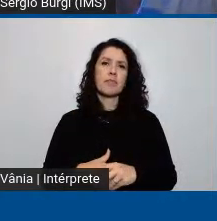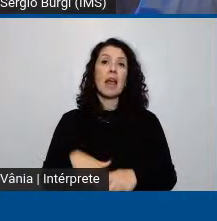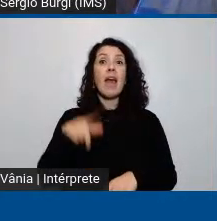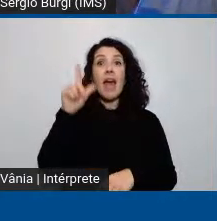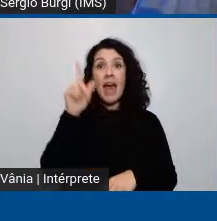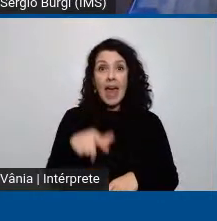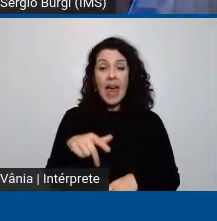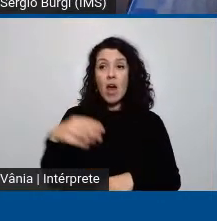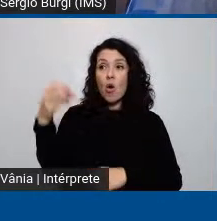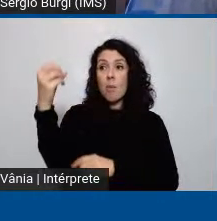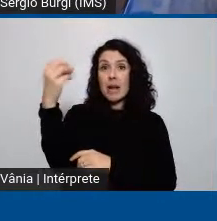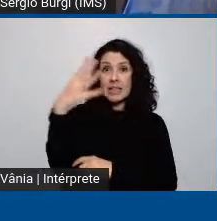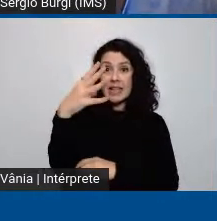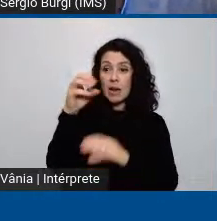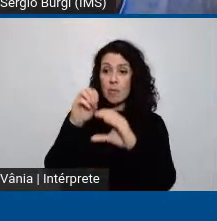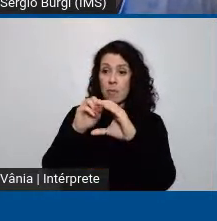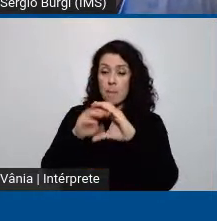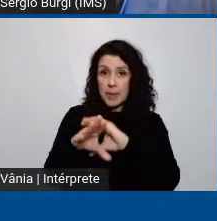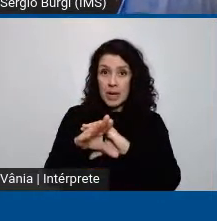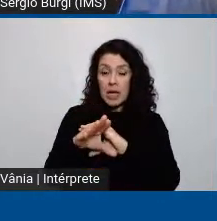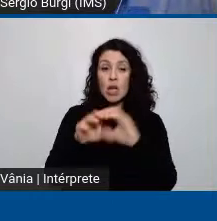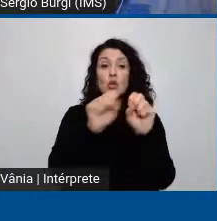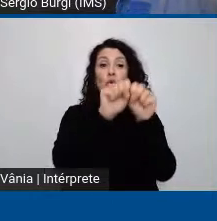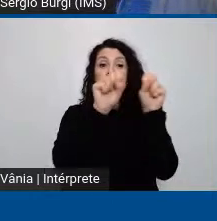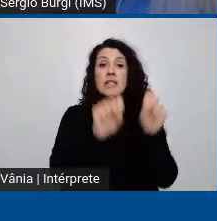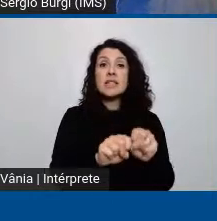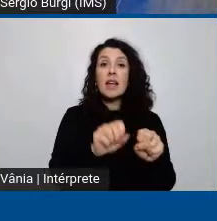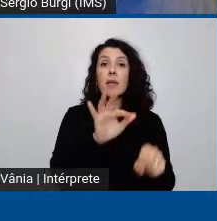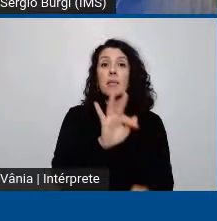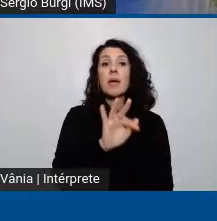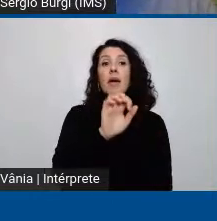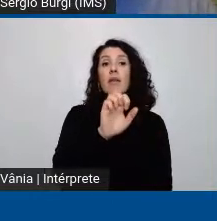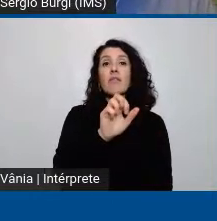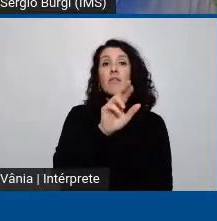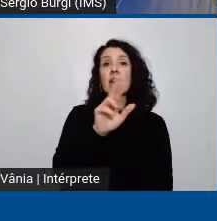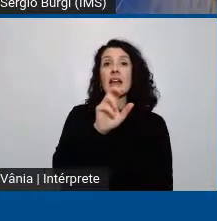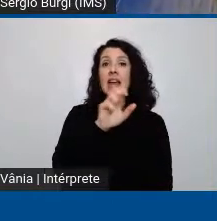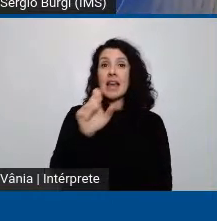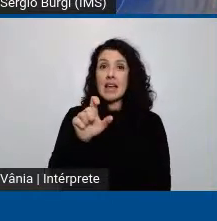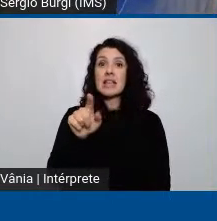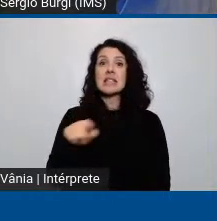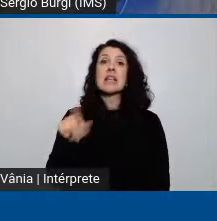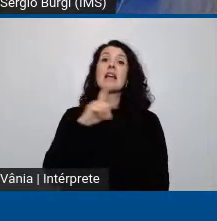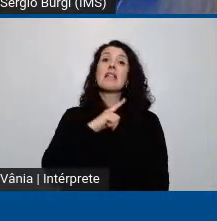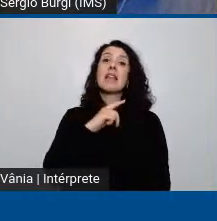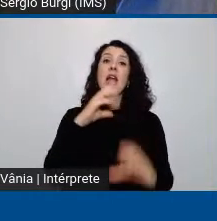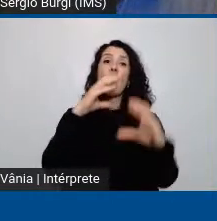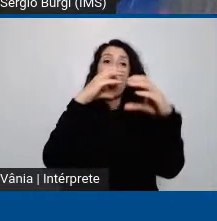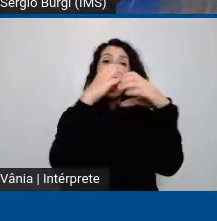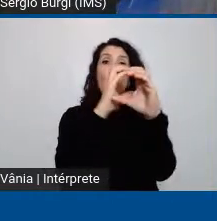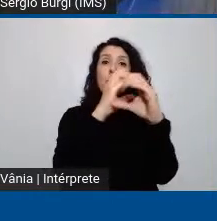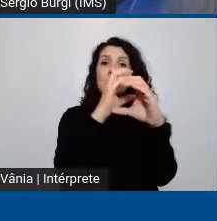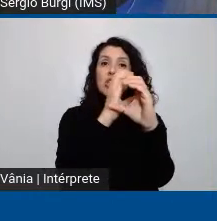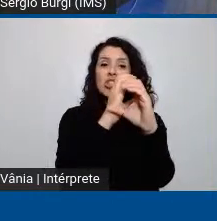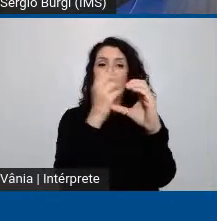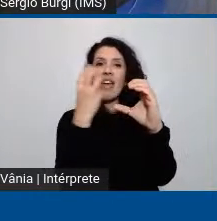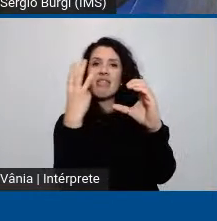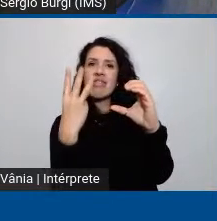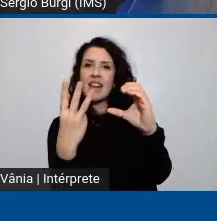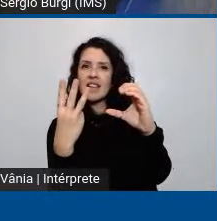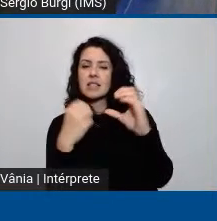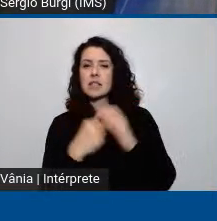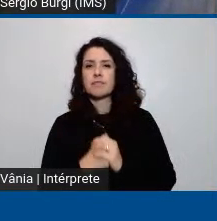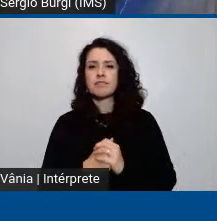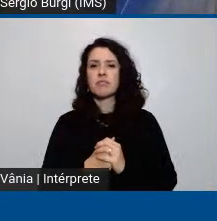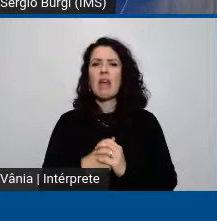lanterna universal do sistema Ferrez com três objetivas. Ele se refere a essa lanterna, que é uma lanterna mágica,